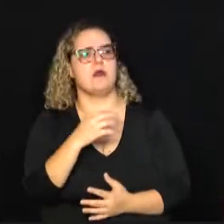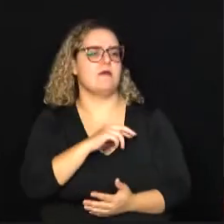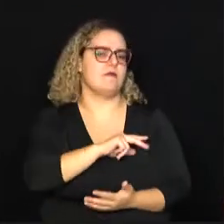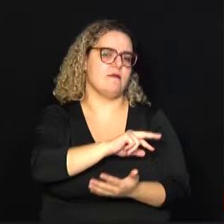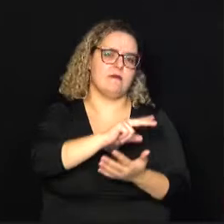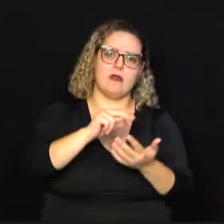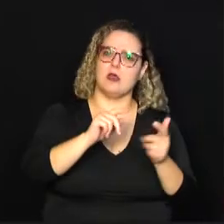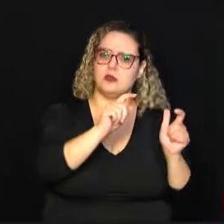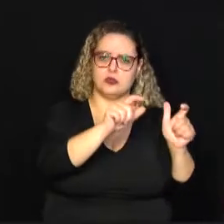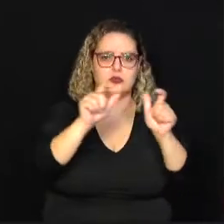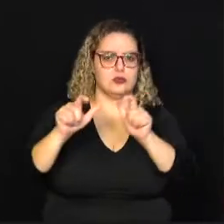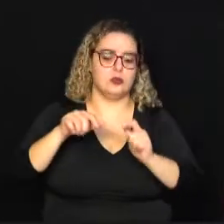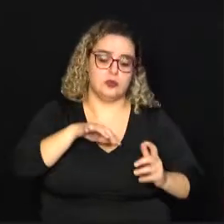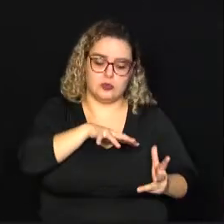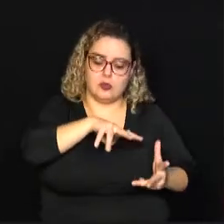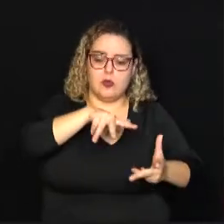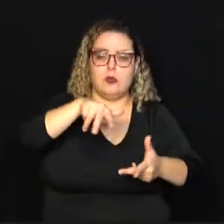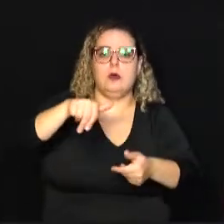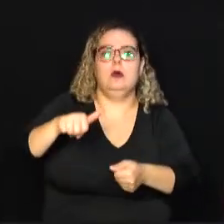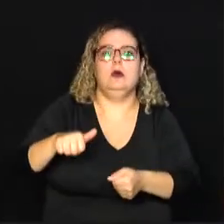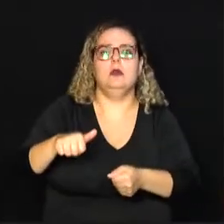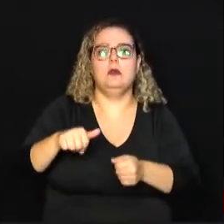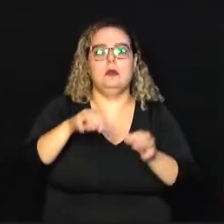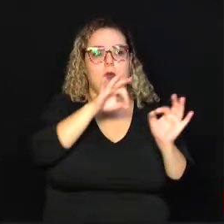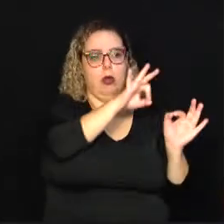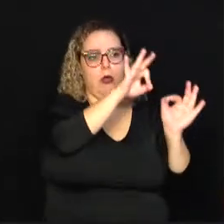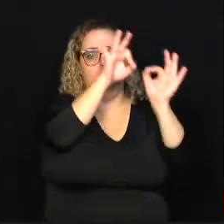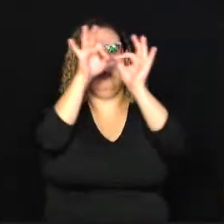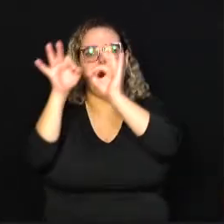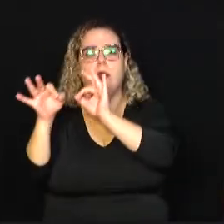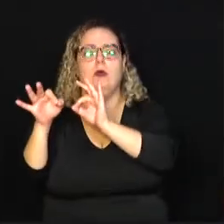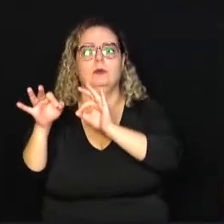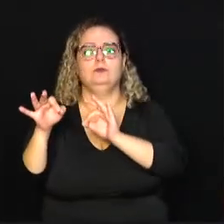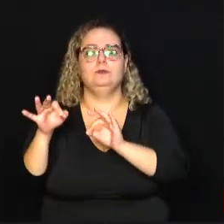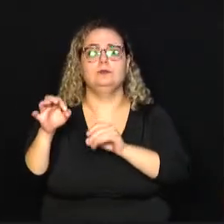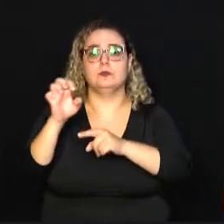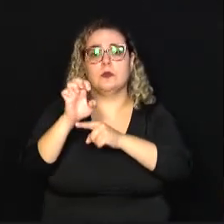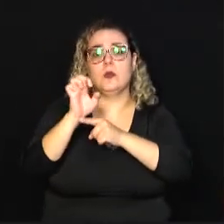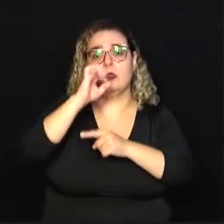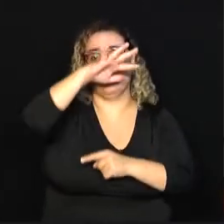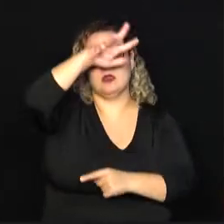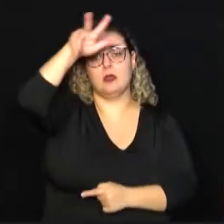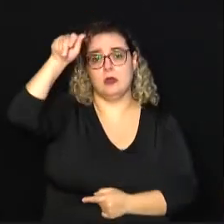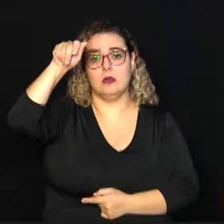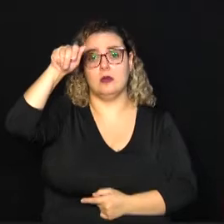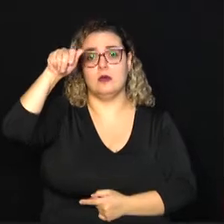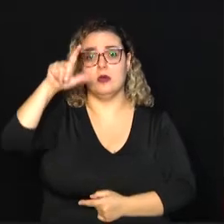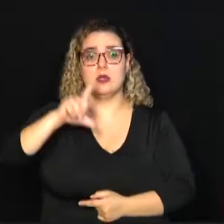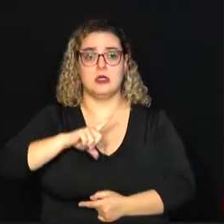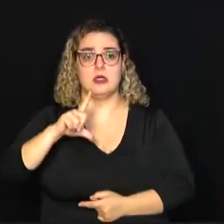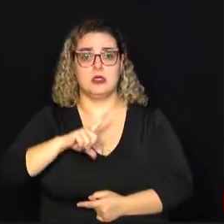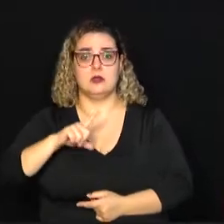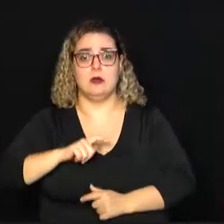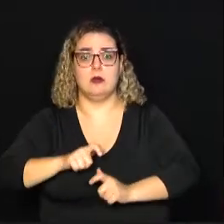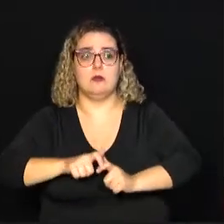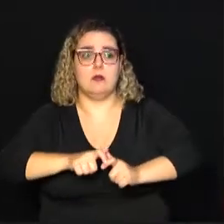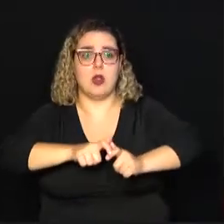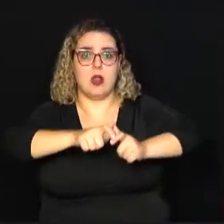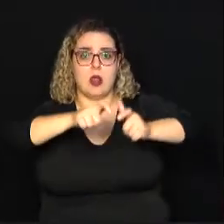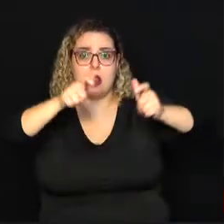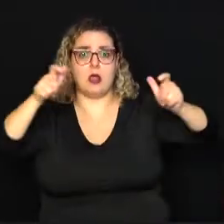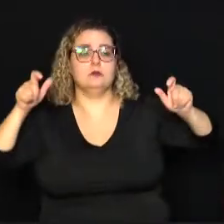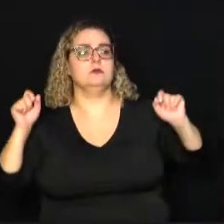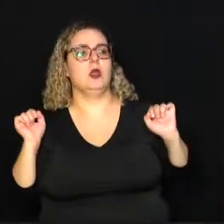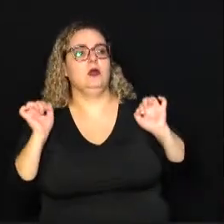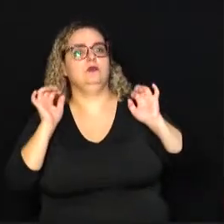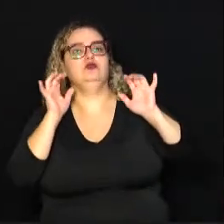E, né, todo mundo que acompanhou o drama de Manaus pôde rapidamente ver que Manaus era uma das cidades em que você tinha tido a maior disseminação do vírus